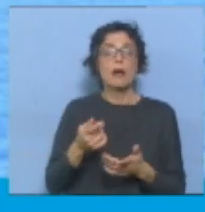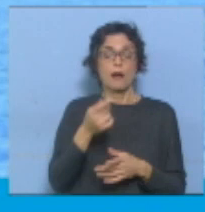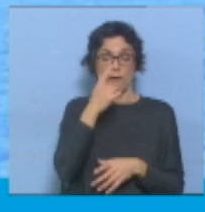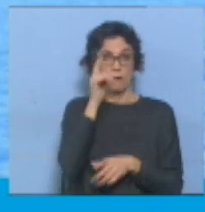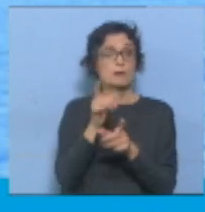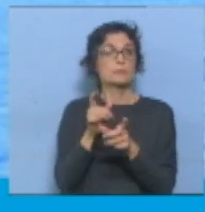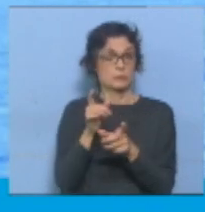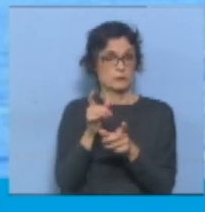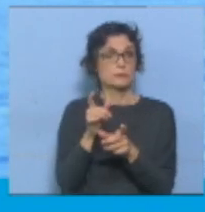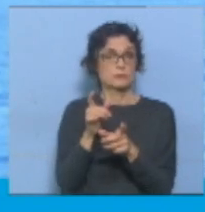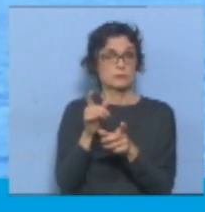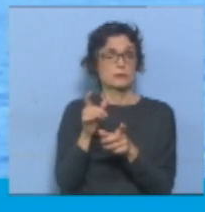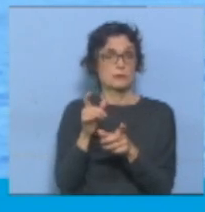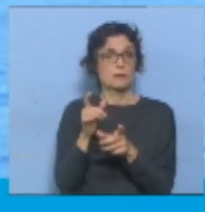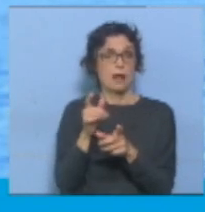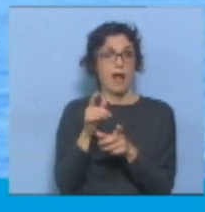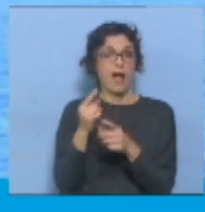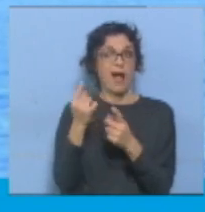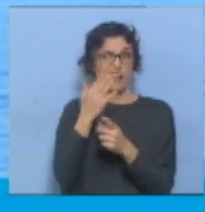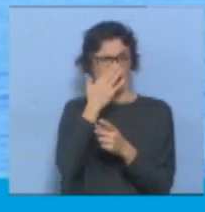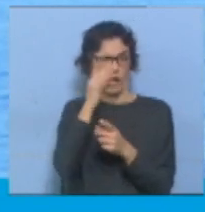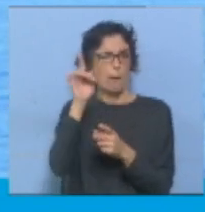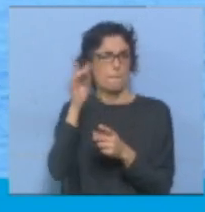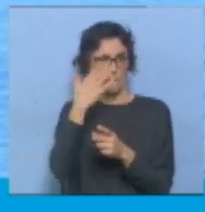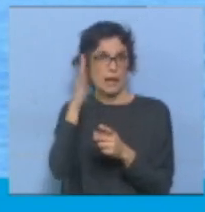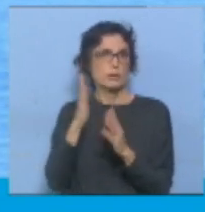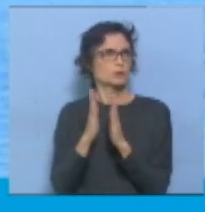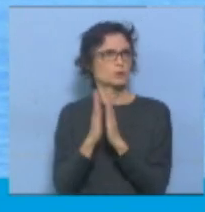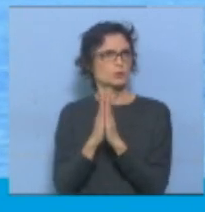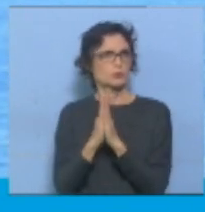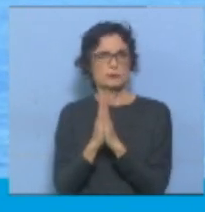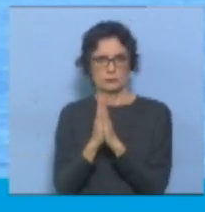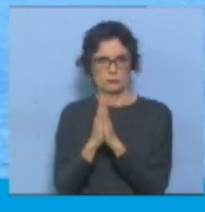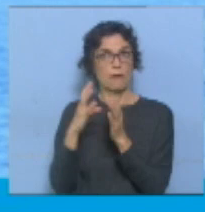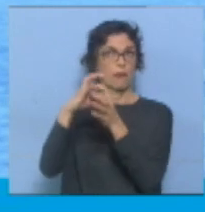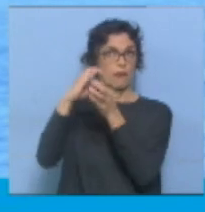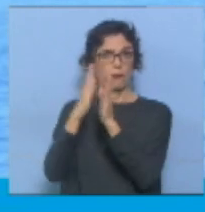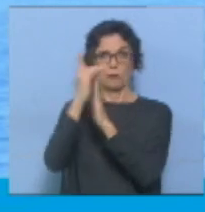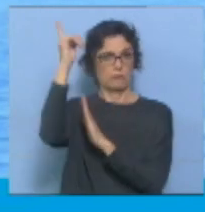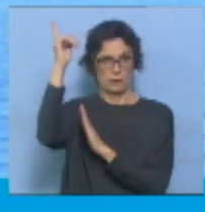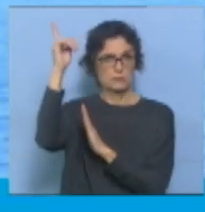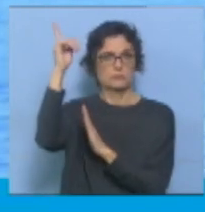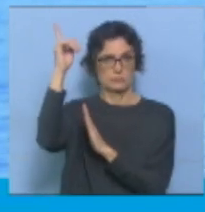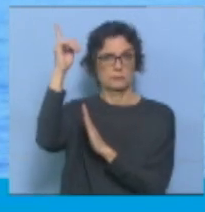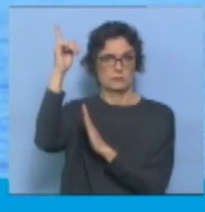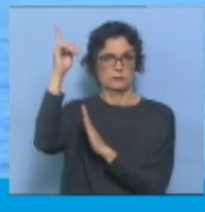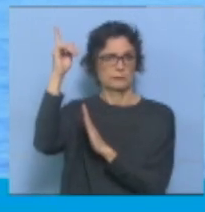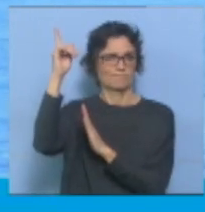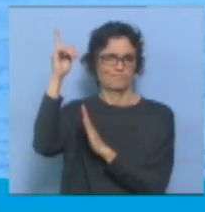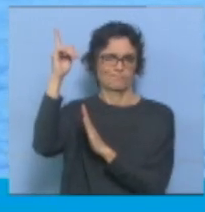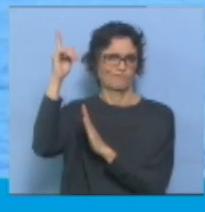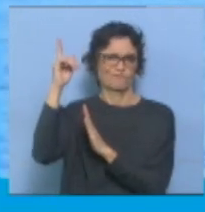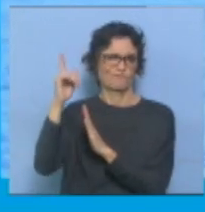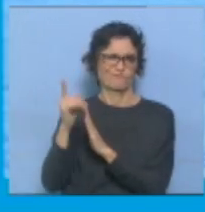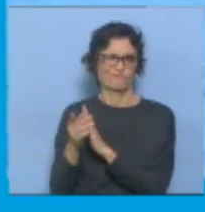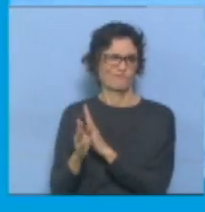que sejam, por mais aparentemente religiosas, no sentido de vertical, de ligação a Deus, não